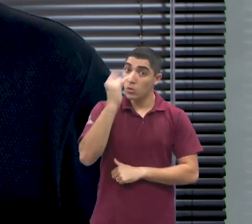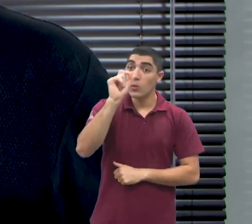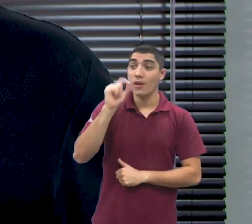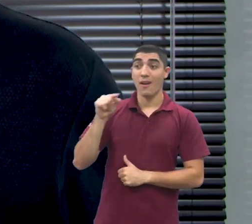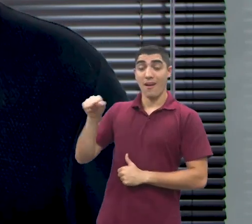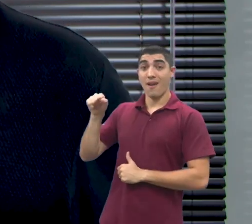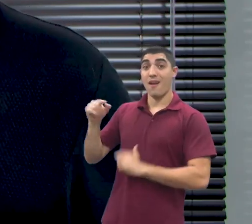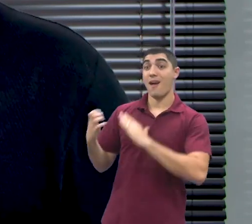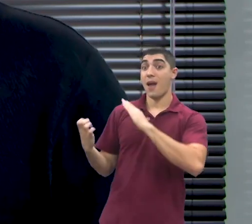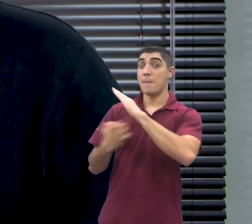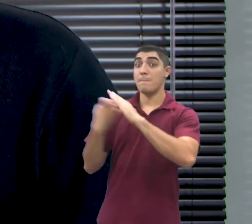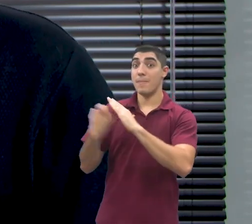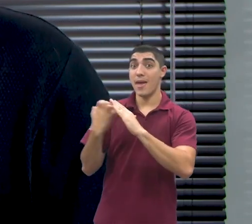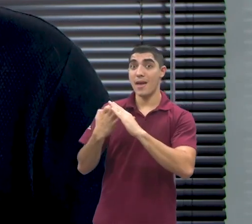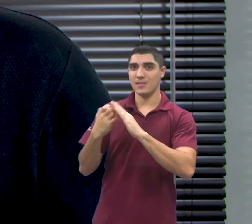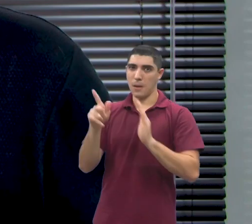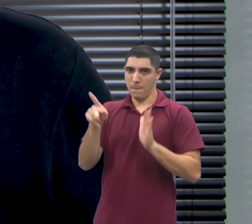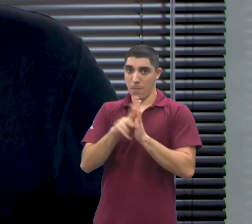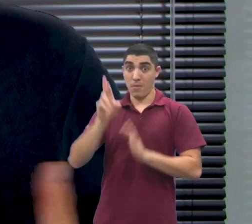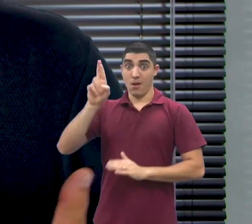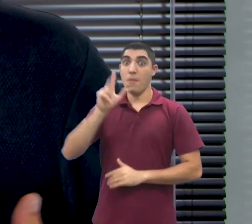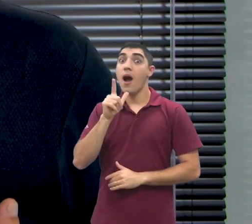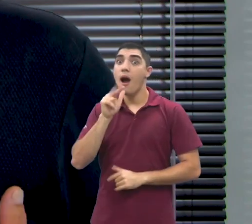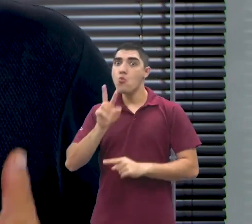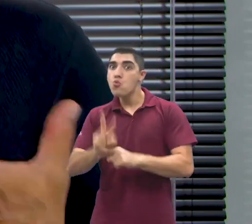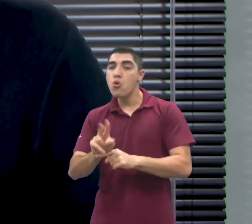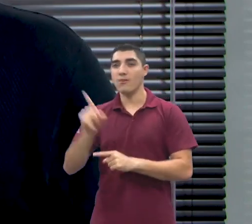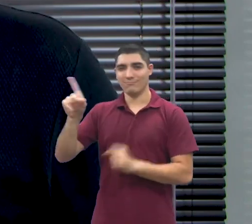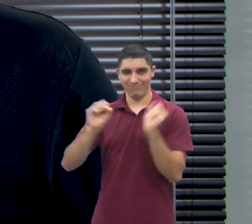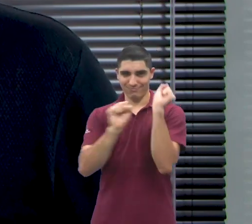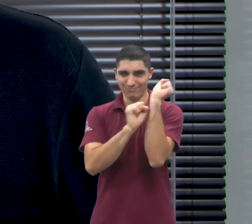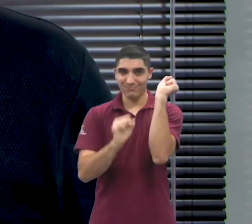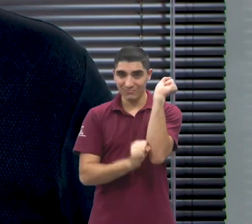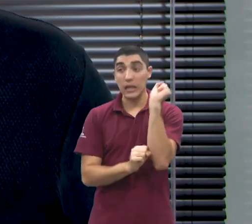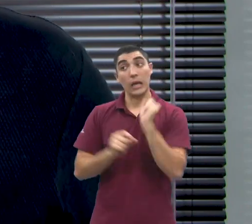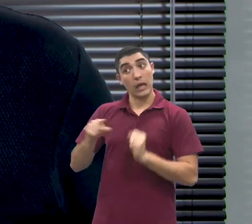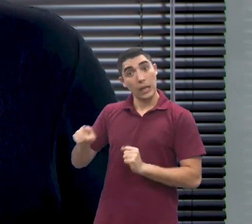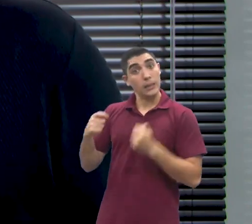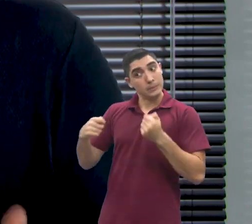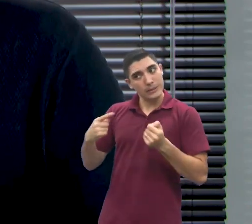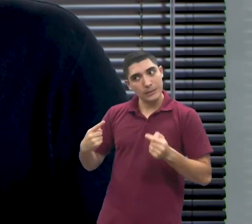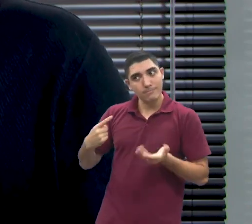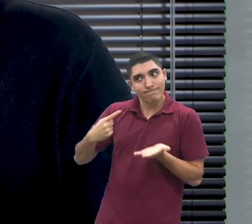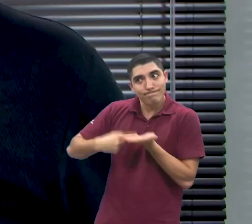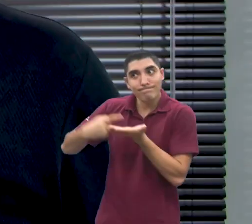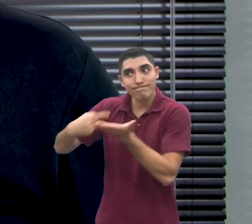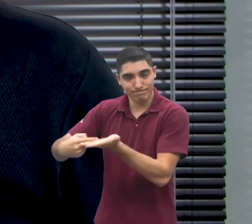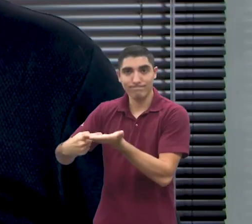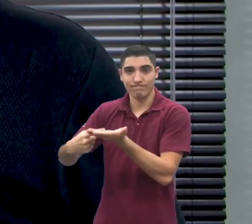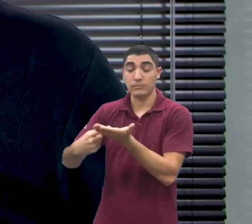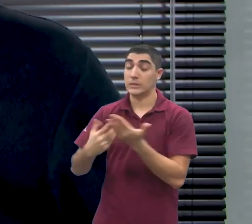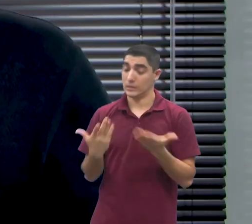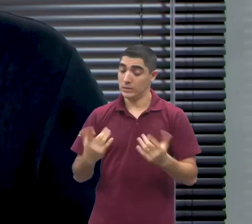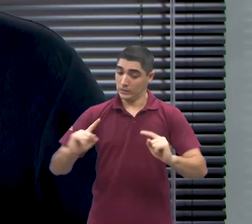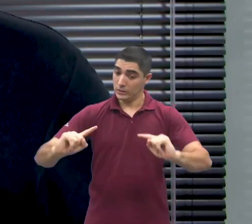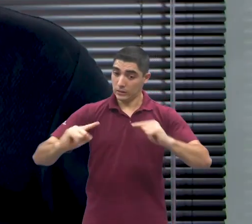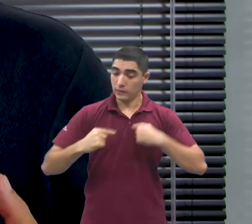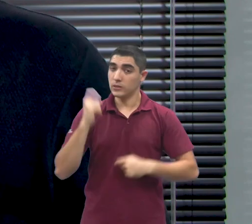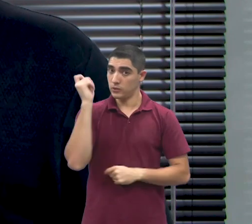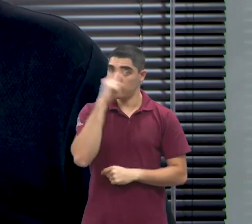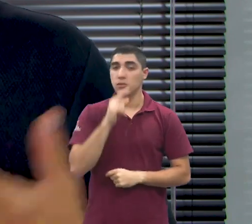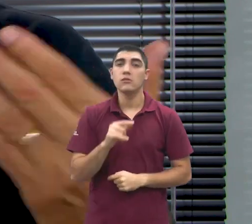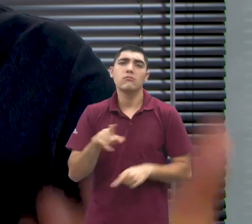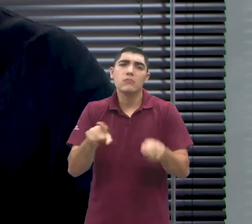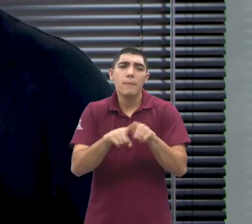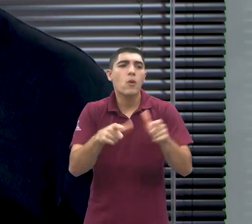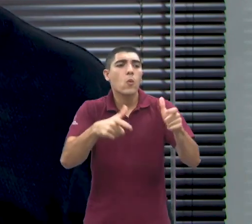concessionária, com a empresa contratada, que é a Sabesp, né? Como que vai ser esse novo momento da Sabesp. Então isso é um desafio. E temos desafios, né,